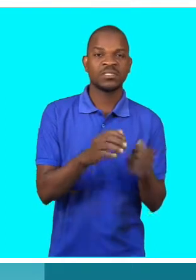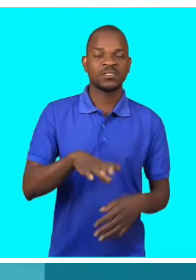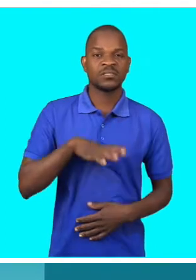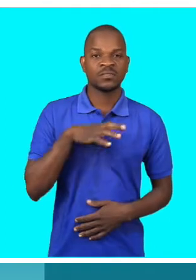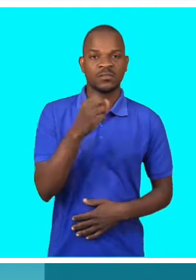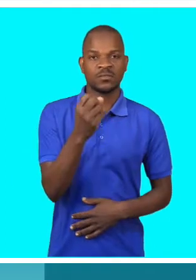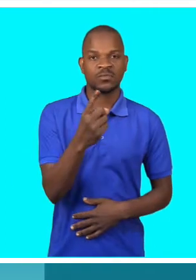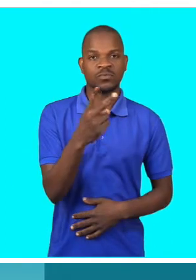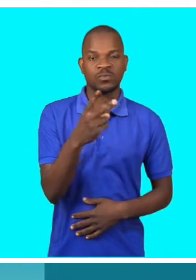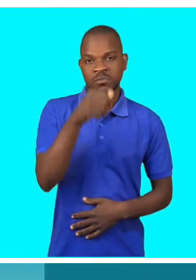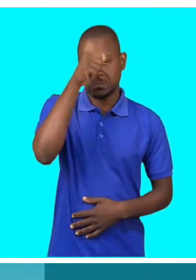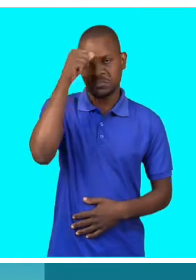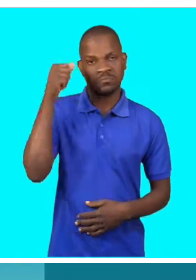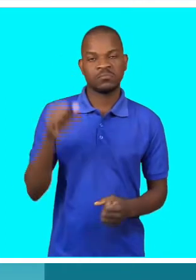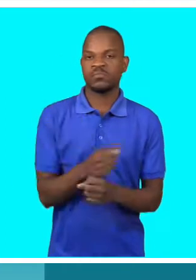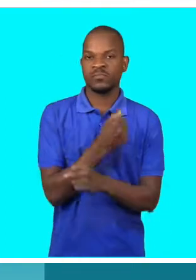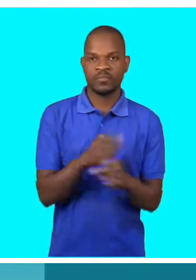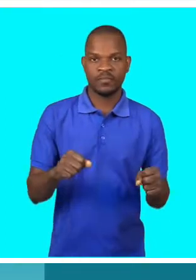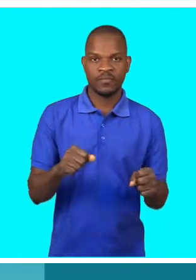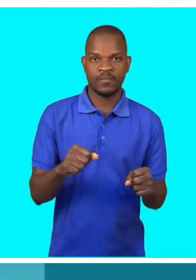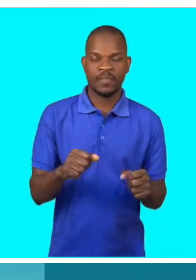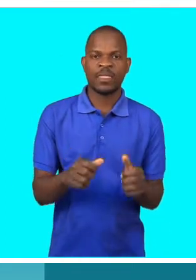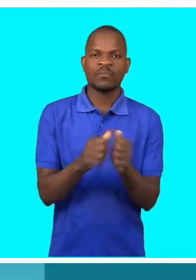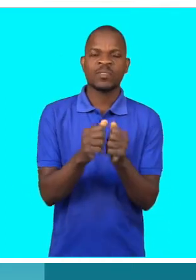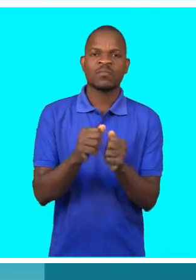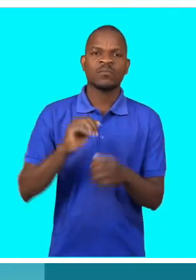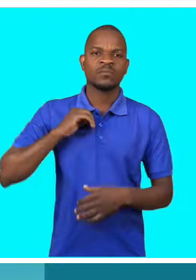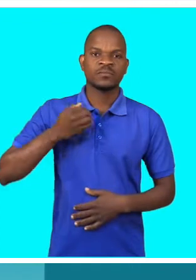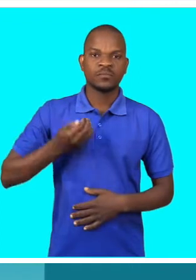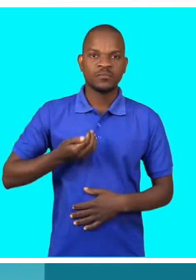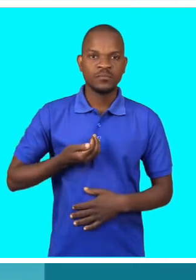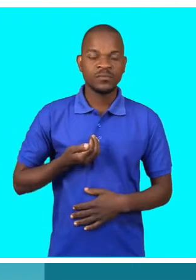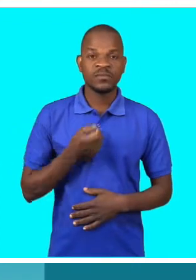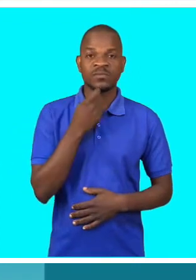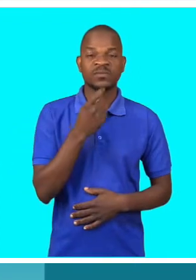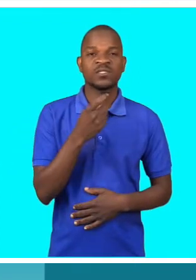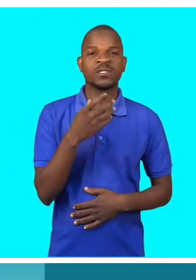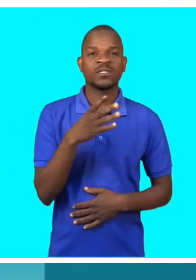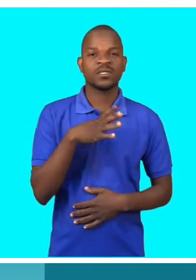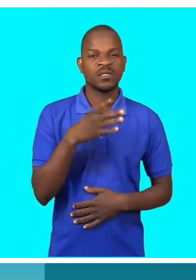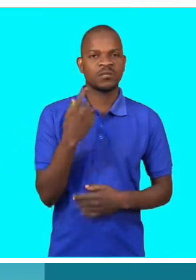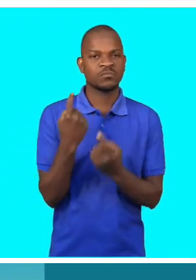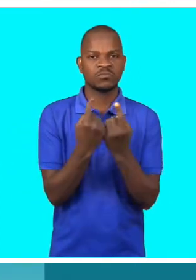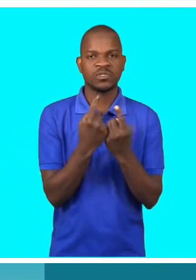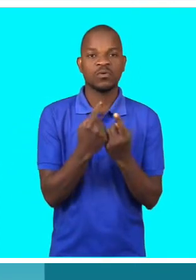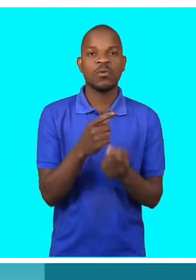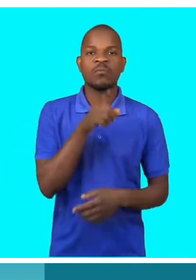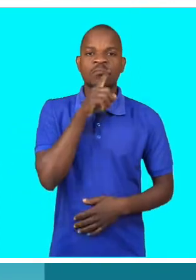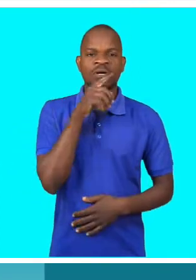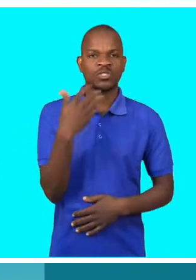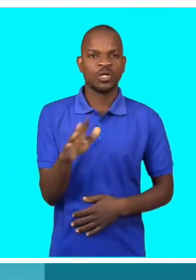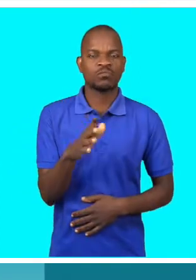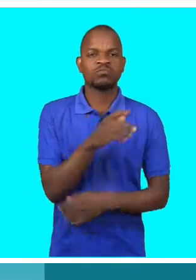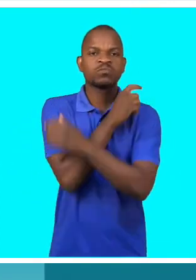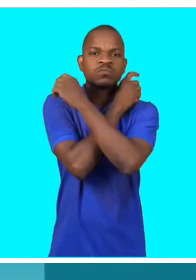caso em que um pai foi penalizado por conovência no casamento de sua filha menor de idade. Como